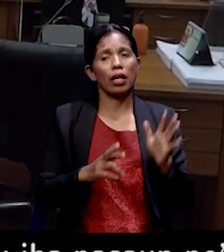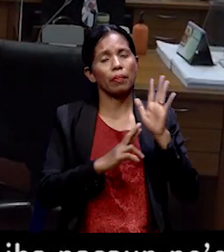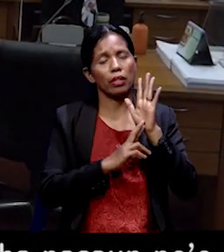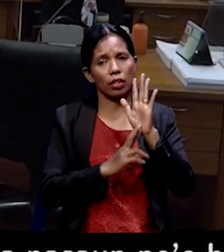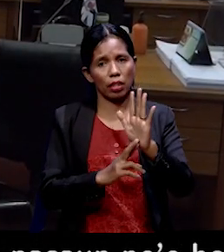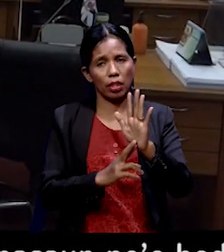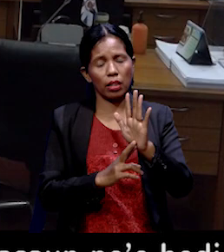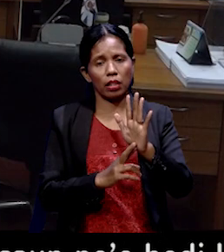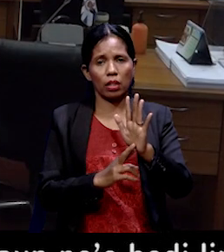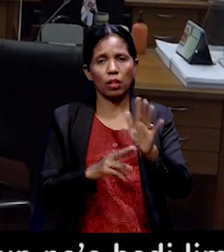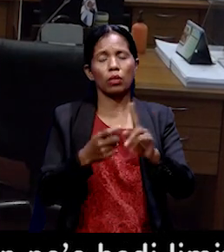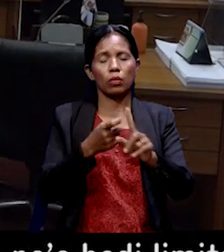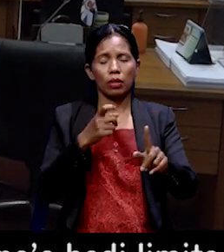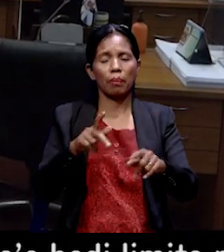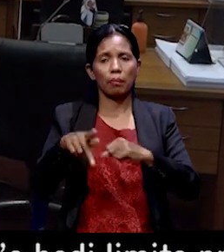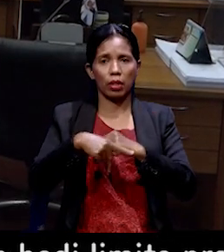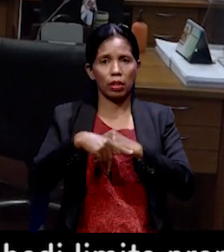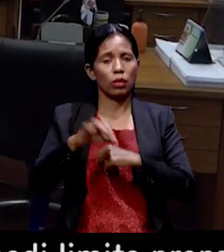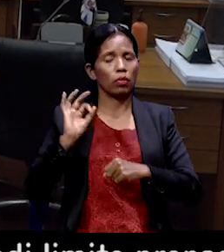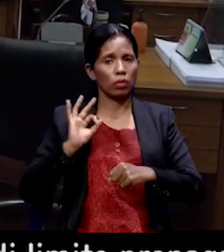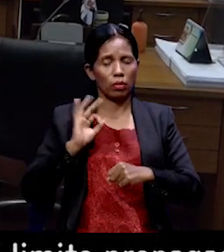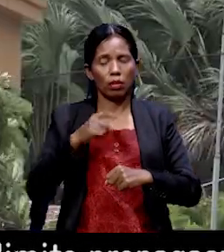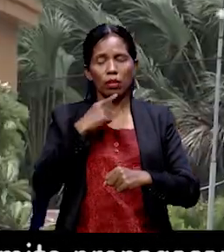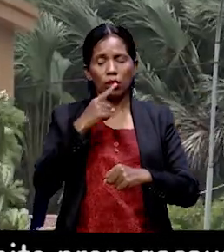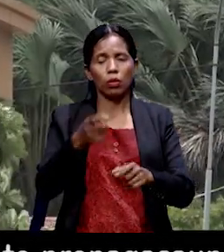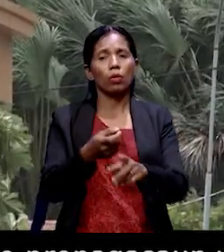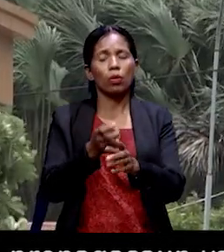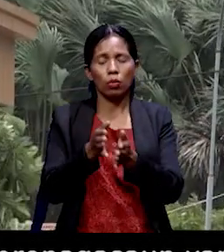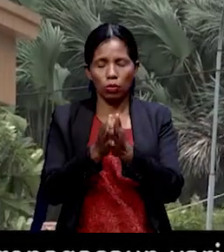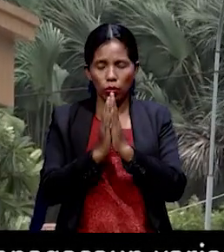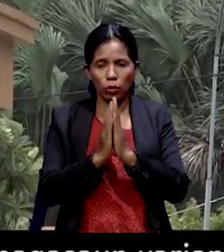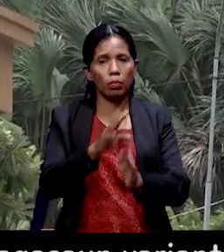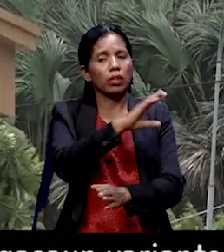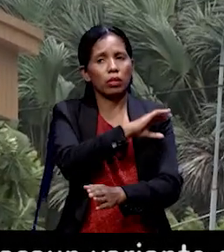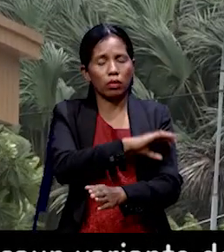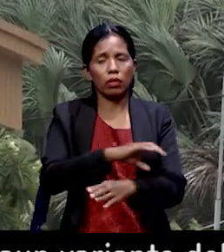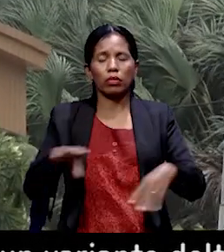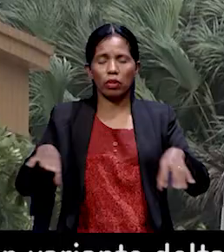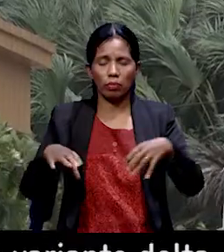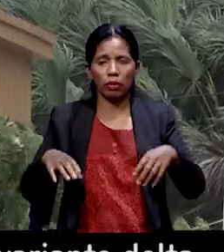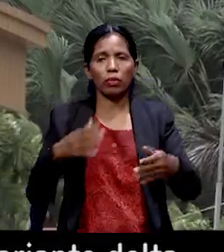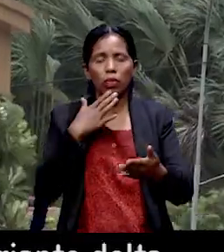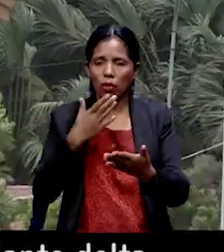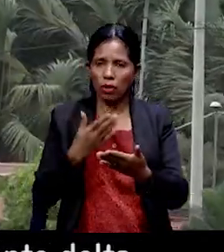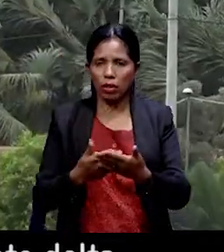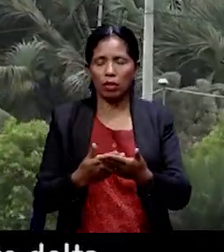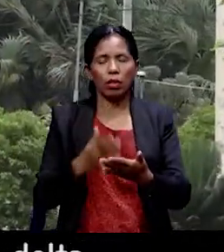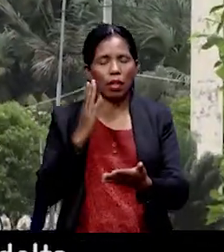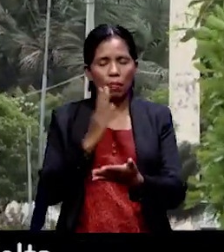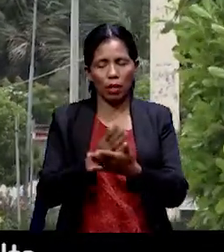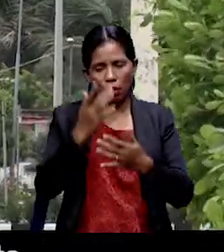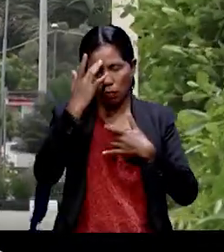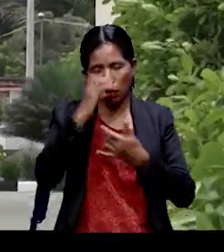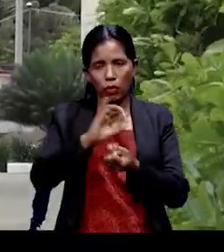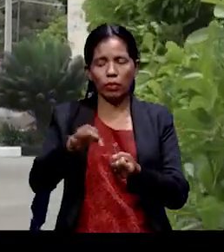bancada, kunto nemos, husi suba autoridade de seguranza, ii aponto entrada timor-leste nian, ato servizu o profesional, nu ne prevene propagação